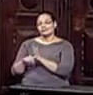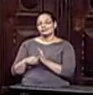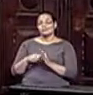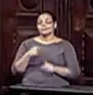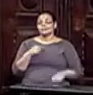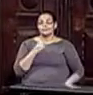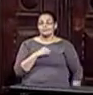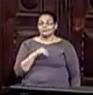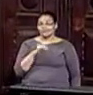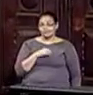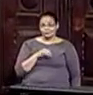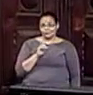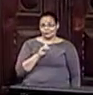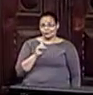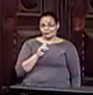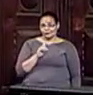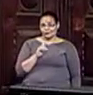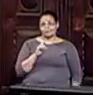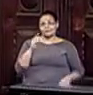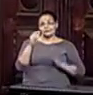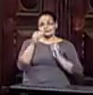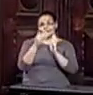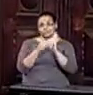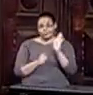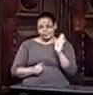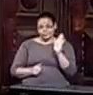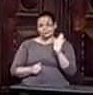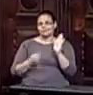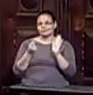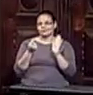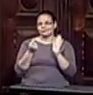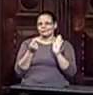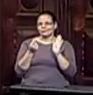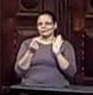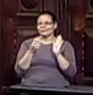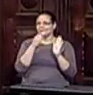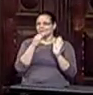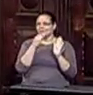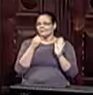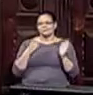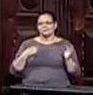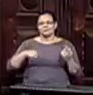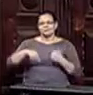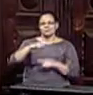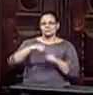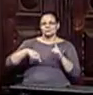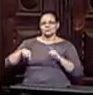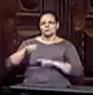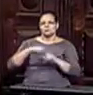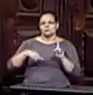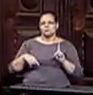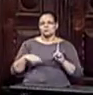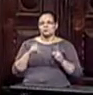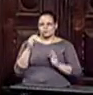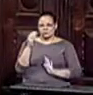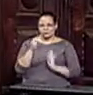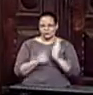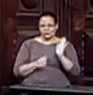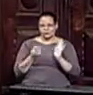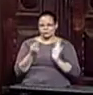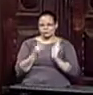servidores, você está tirando dinheiro de circulação. Se está tirando dinheiro